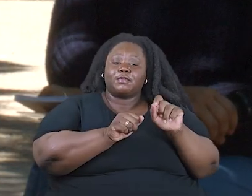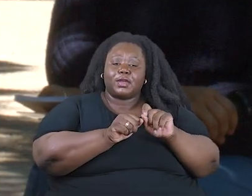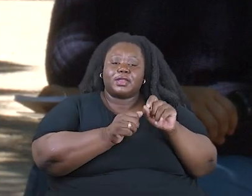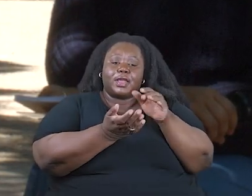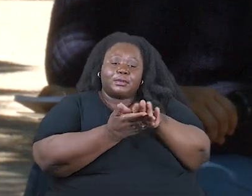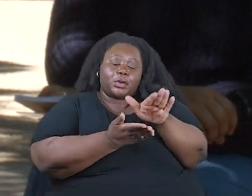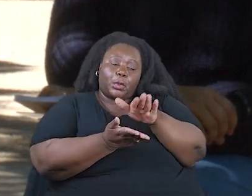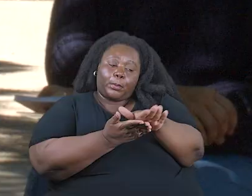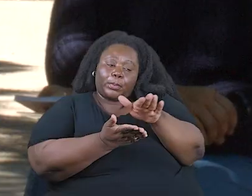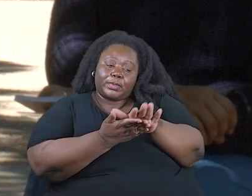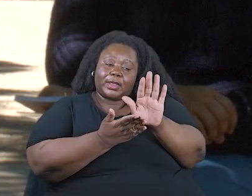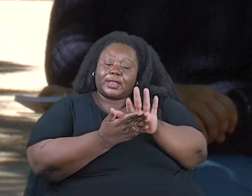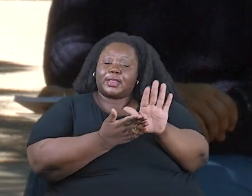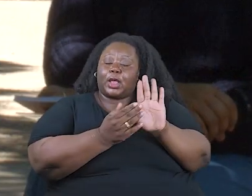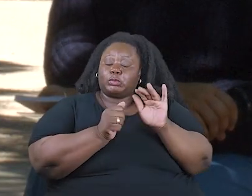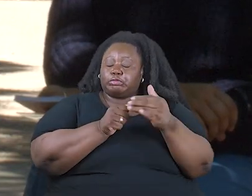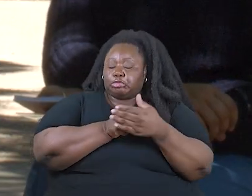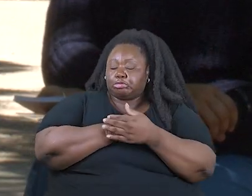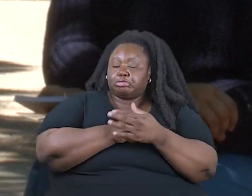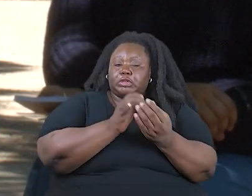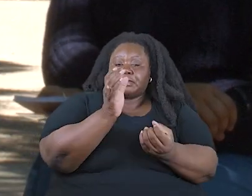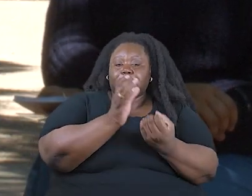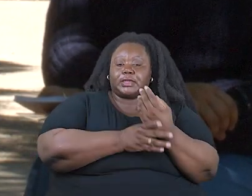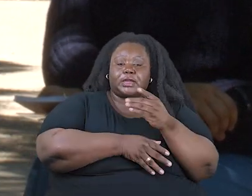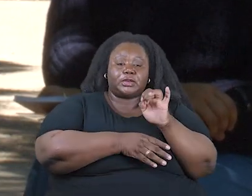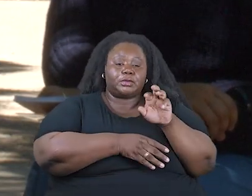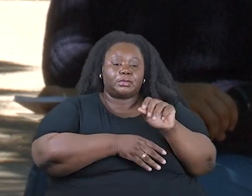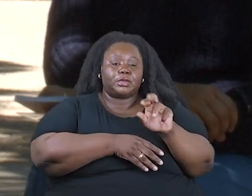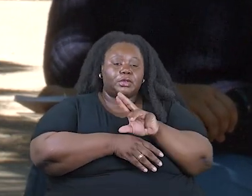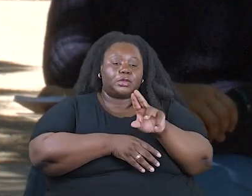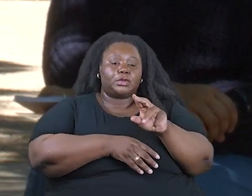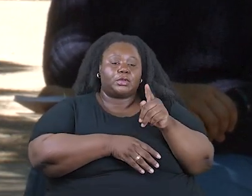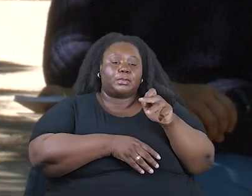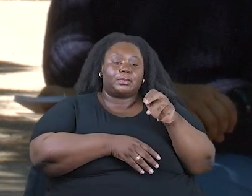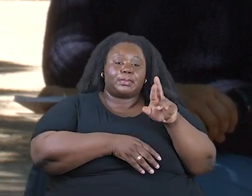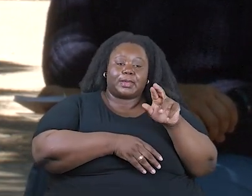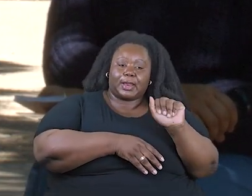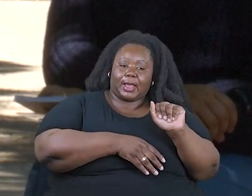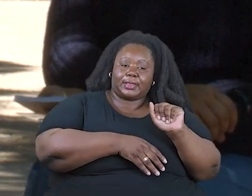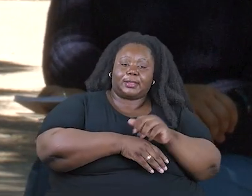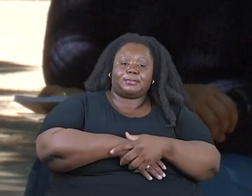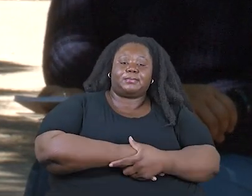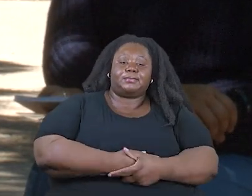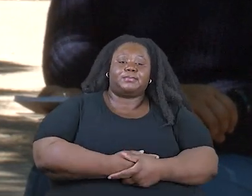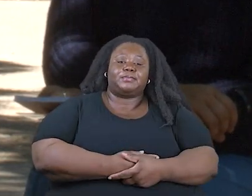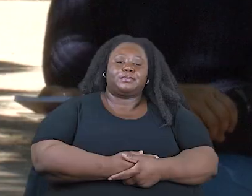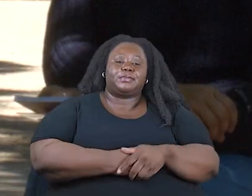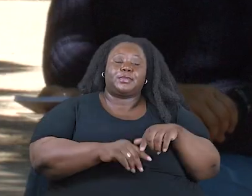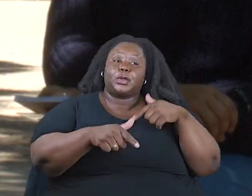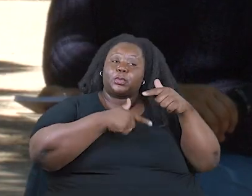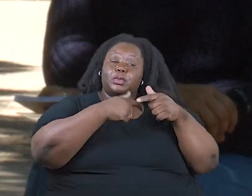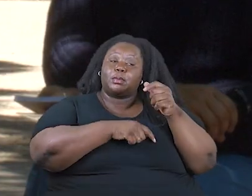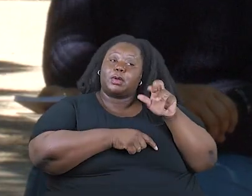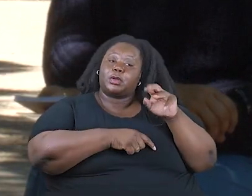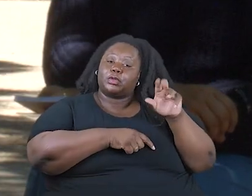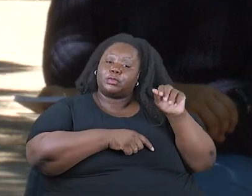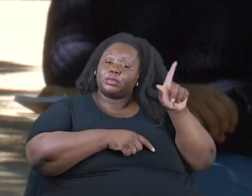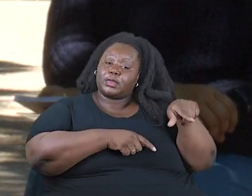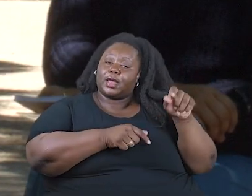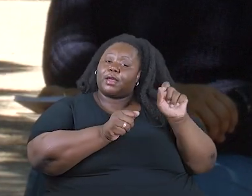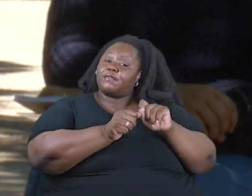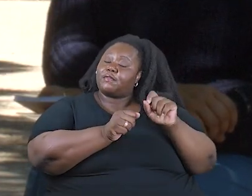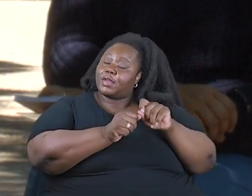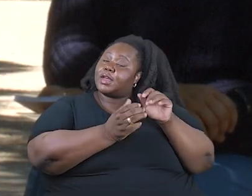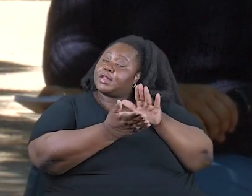publicações clandestinas. Então eles criaram uma editora chamada Edições Pirata. Esse trabalho do Bruschi foi produzido